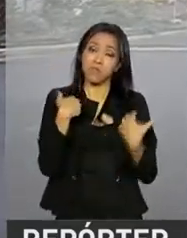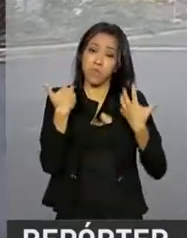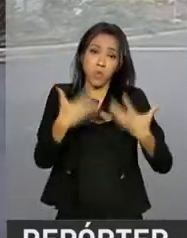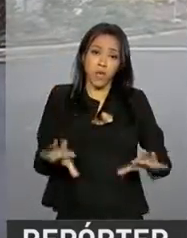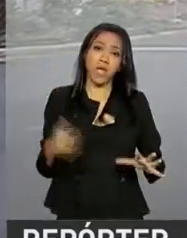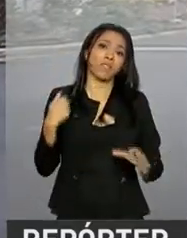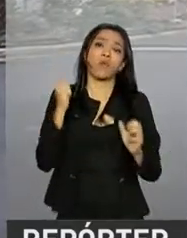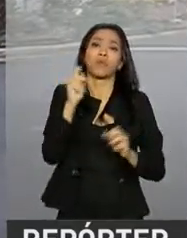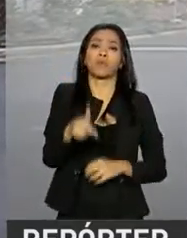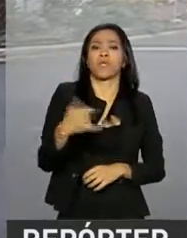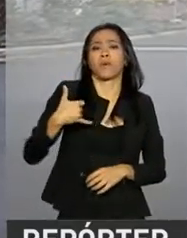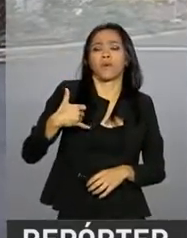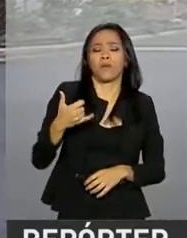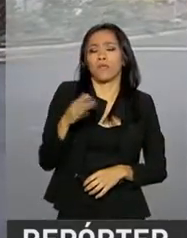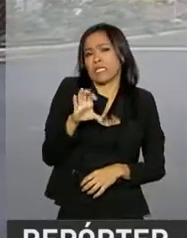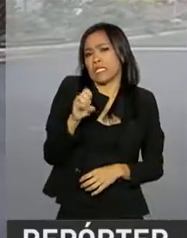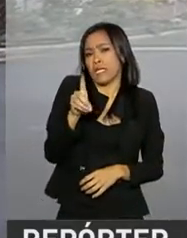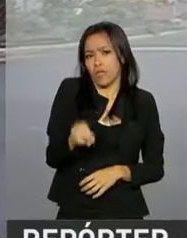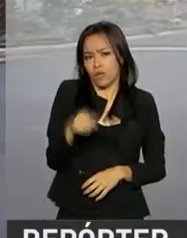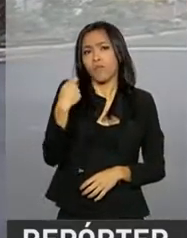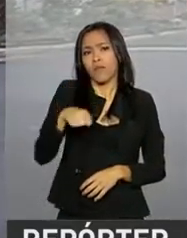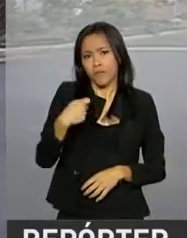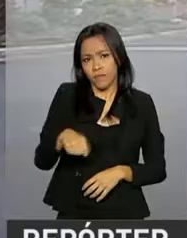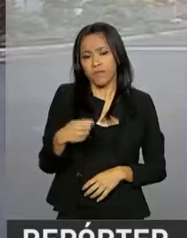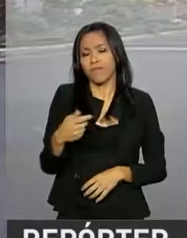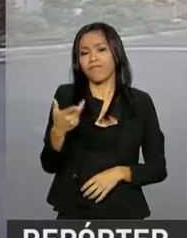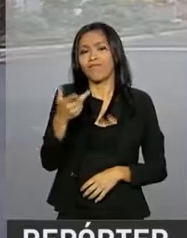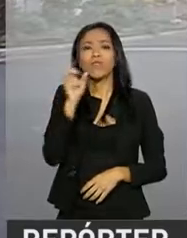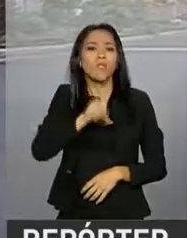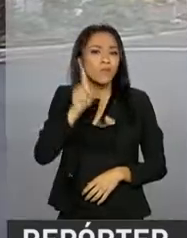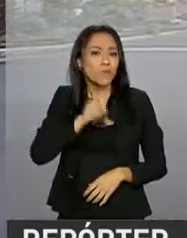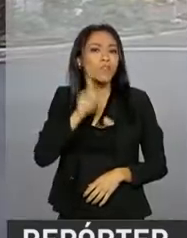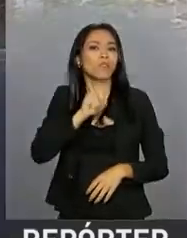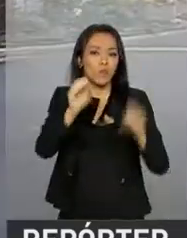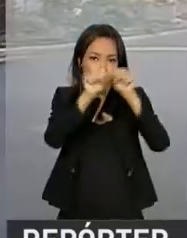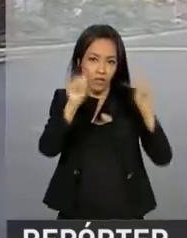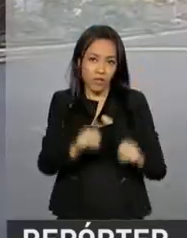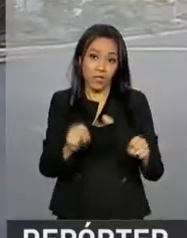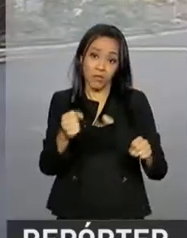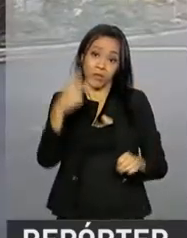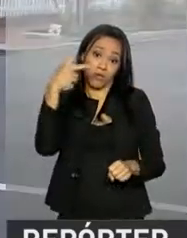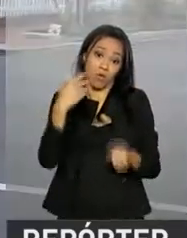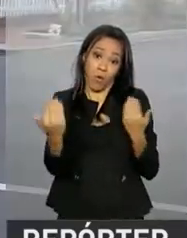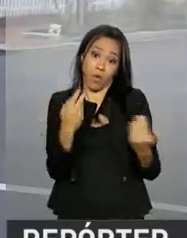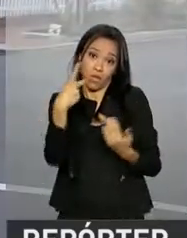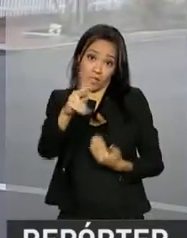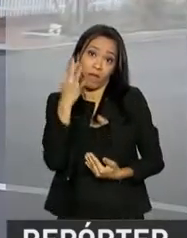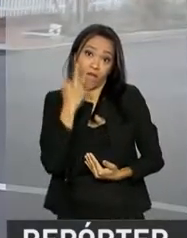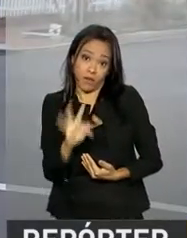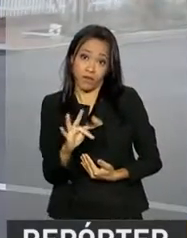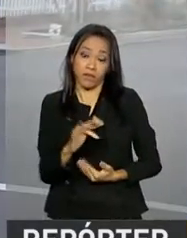aposentar tão cedo e que prefere o sistema previdenciário dos Estados Unidos do que o da sua terra natal.